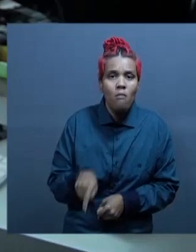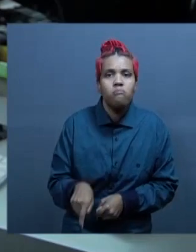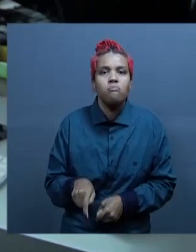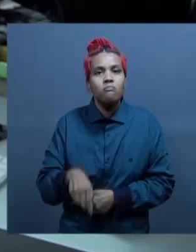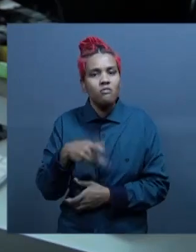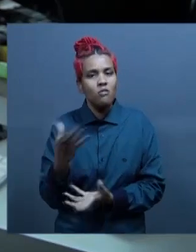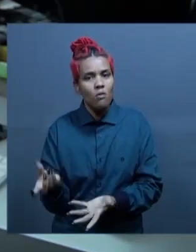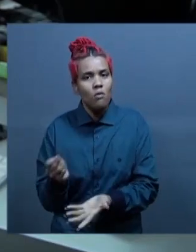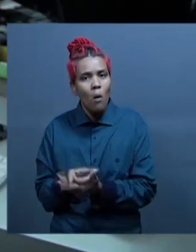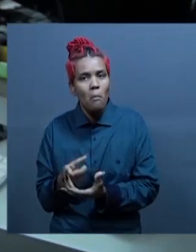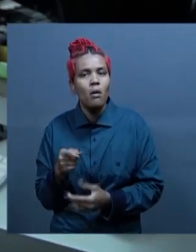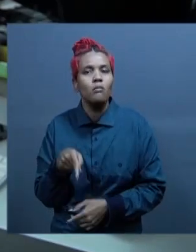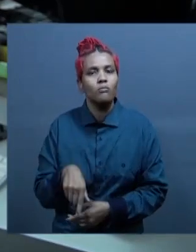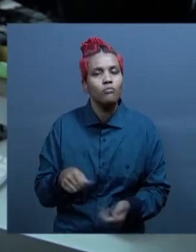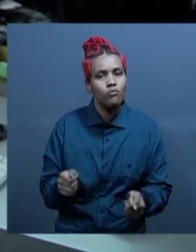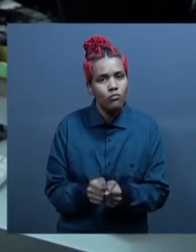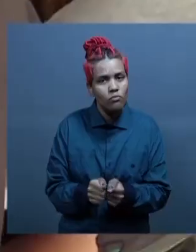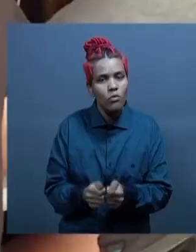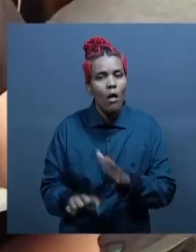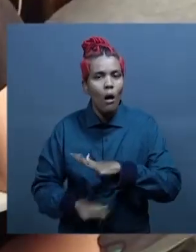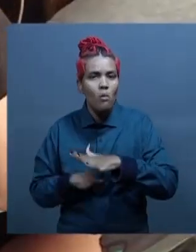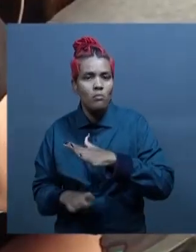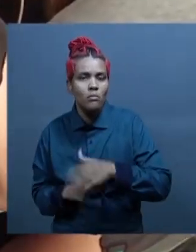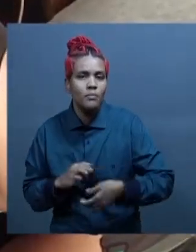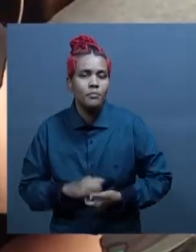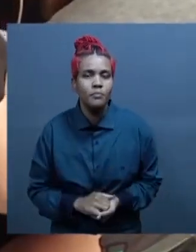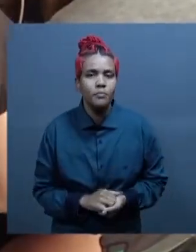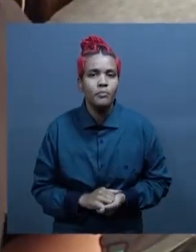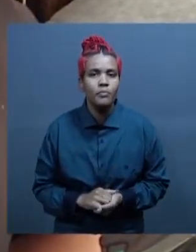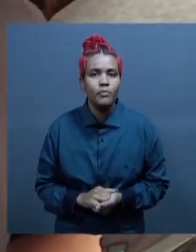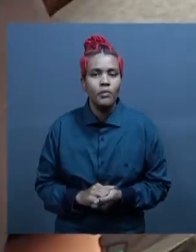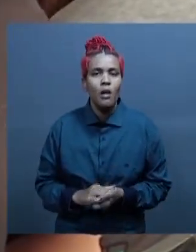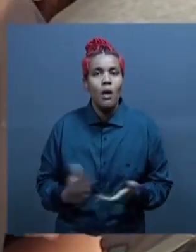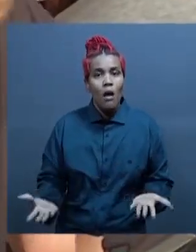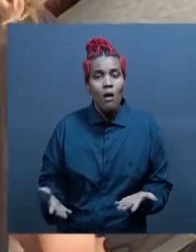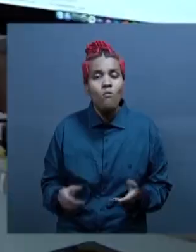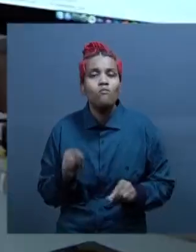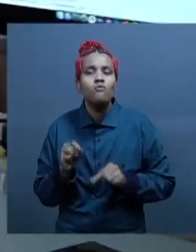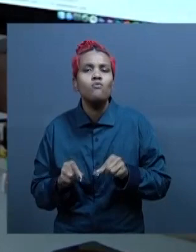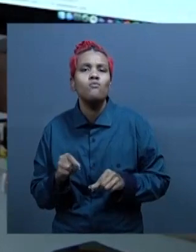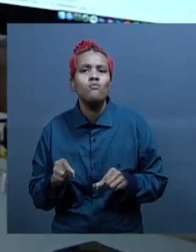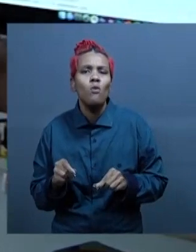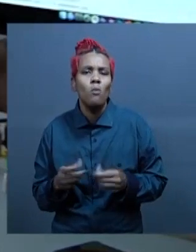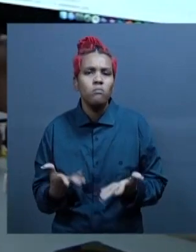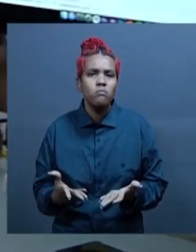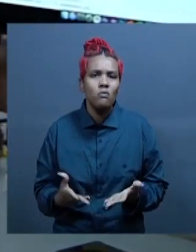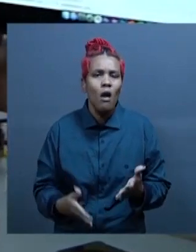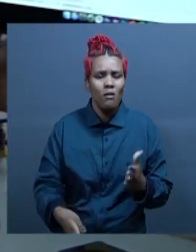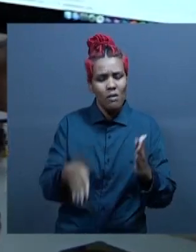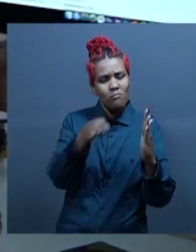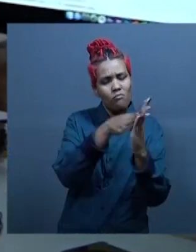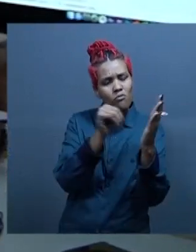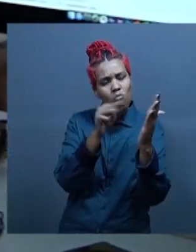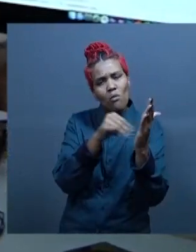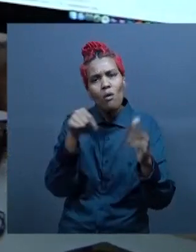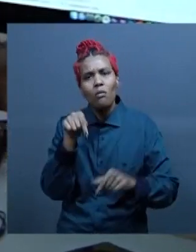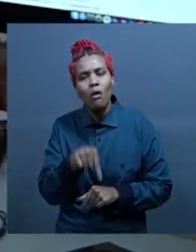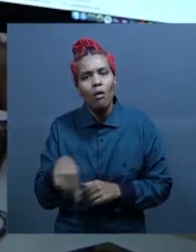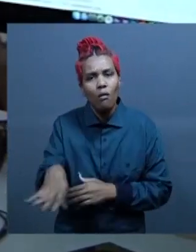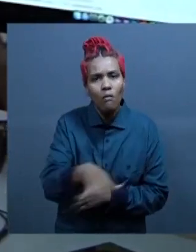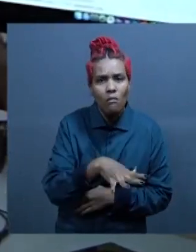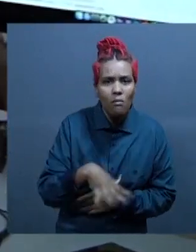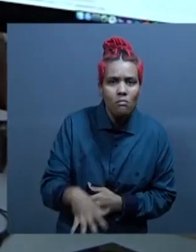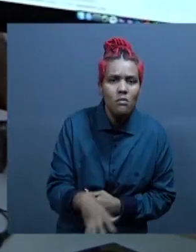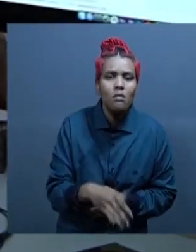algumas vantagens que a modalidade tem em relação às mídias tradicionais o marketing digital e da possibilidade de você acompanhar os